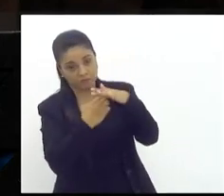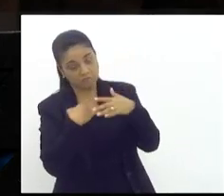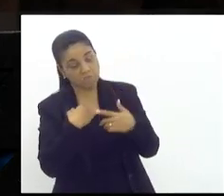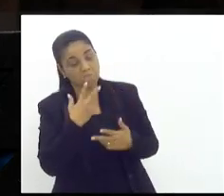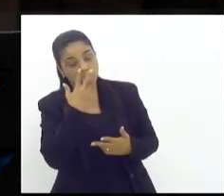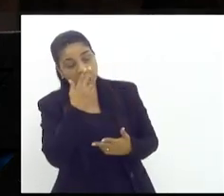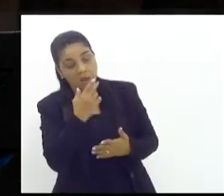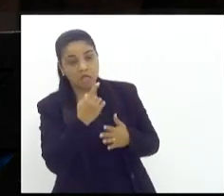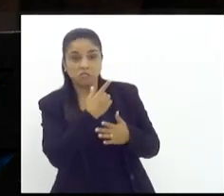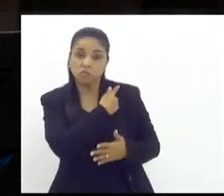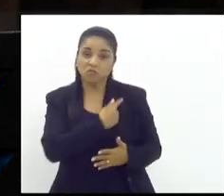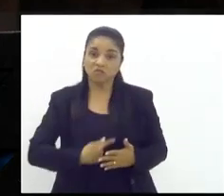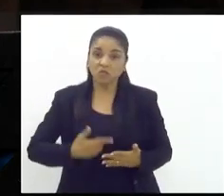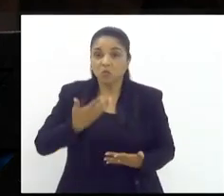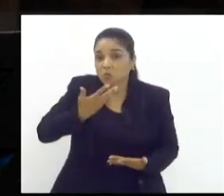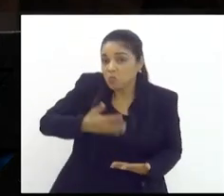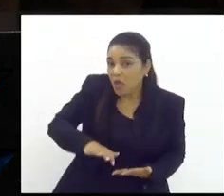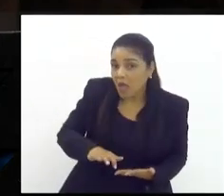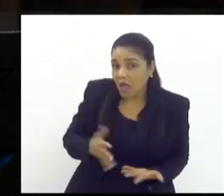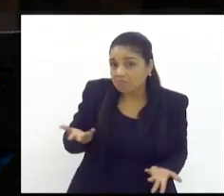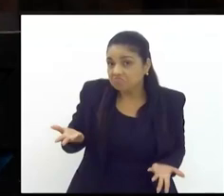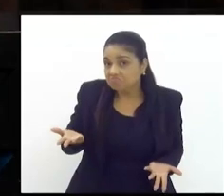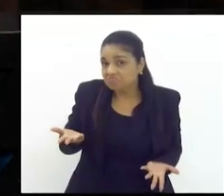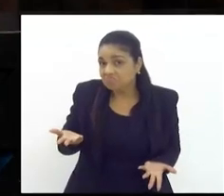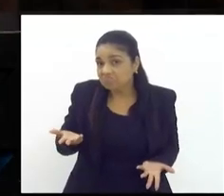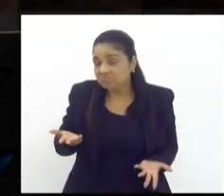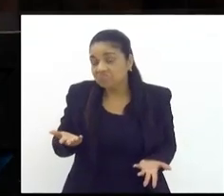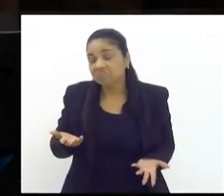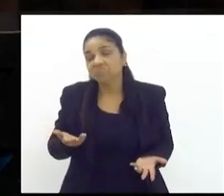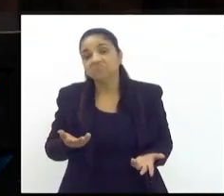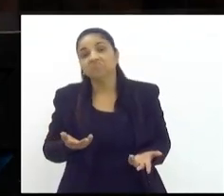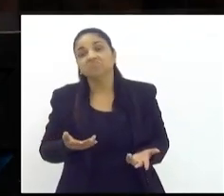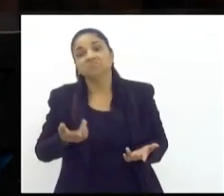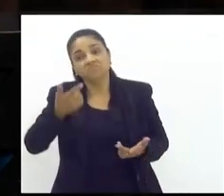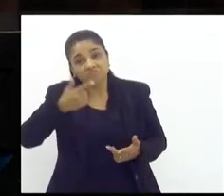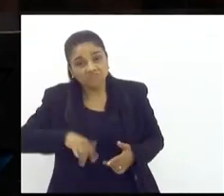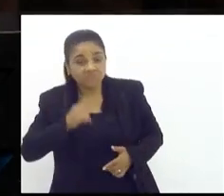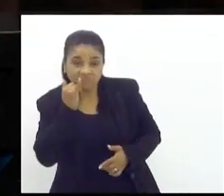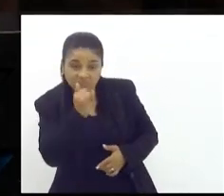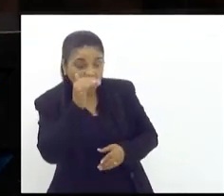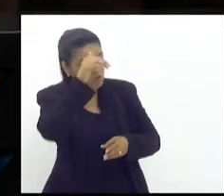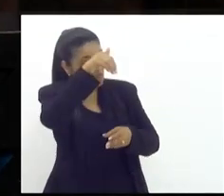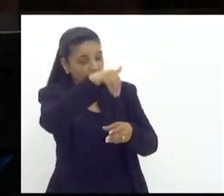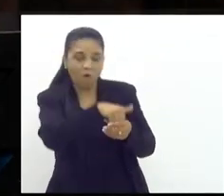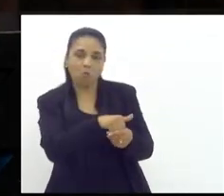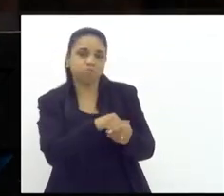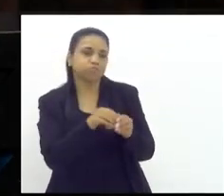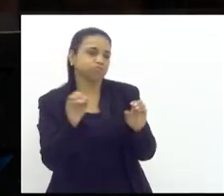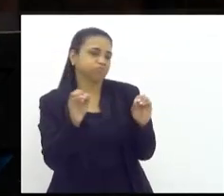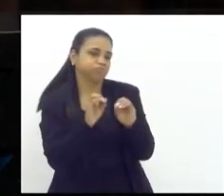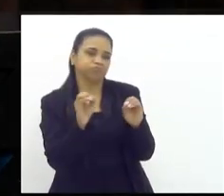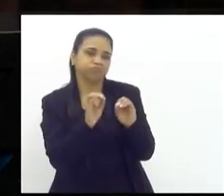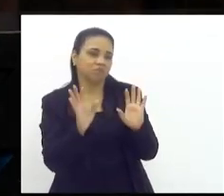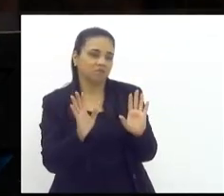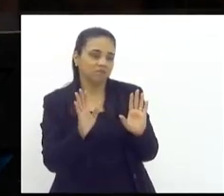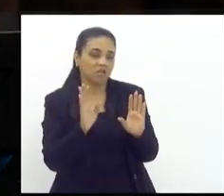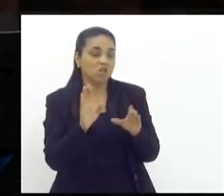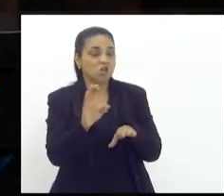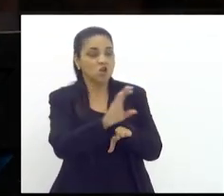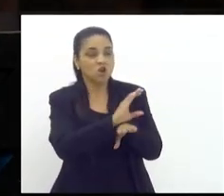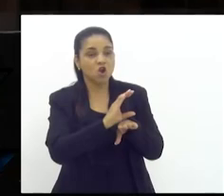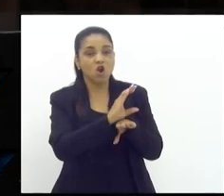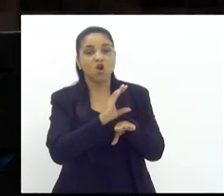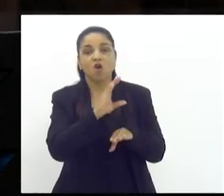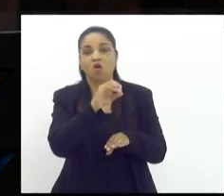não quer Então quer dizer que não voto em Conselheiro nenhum enquanto perdi